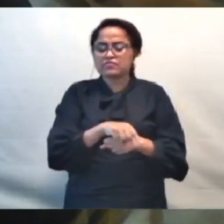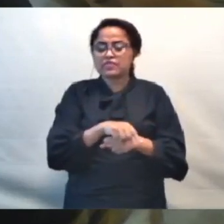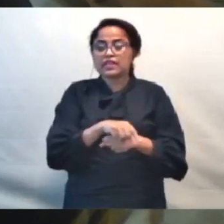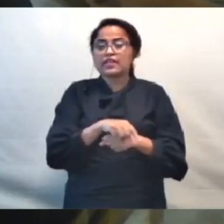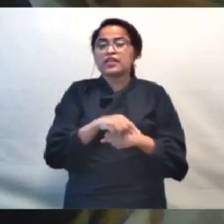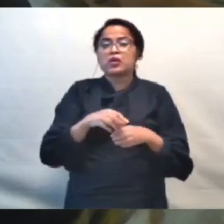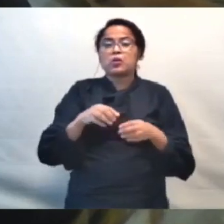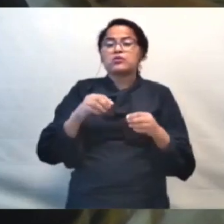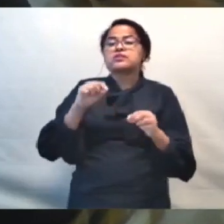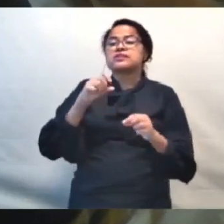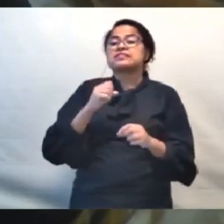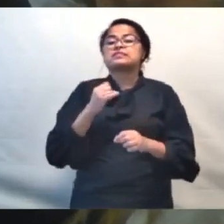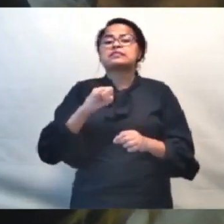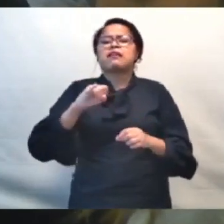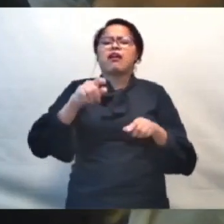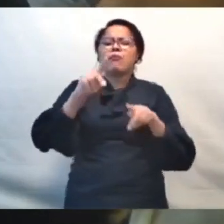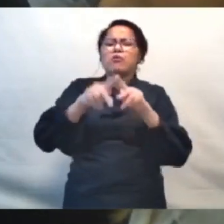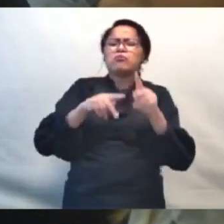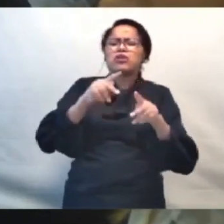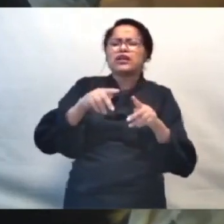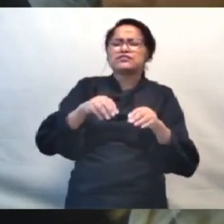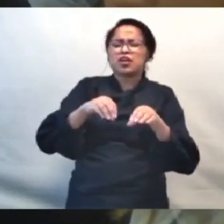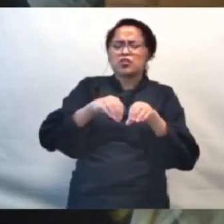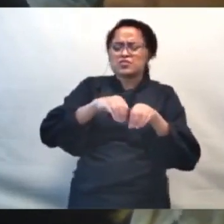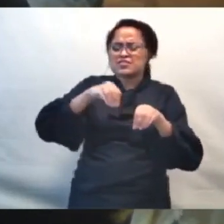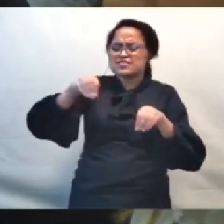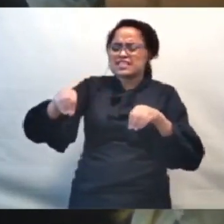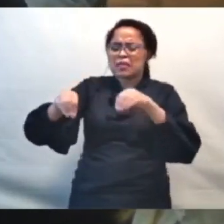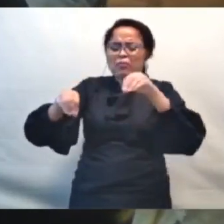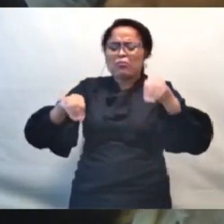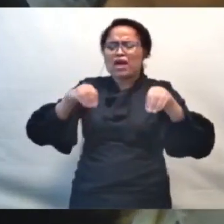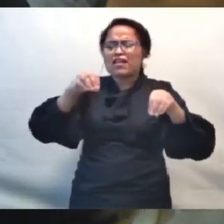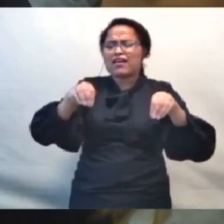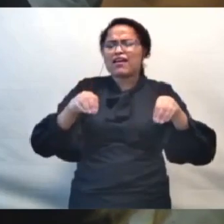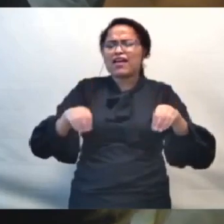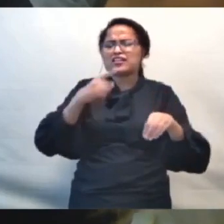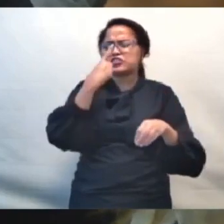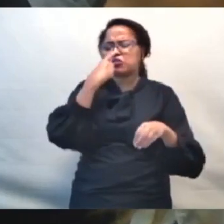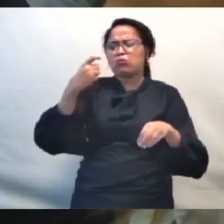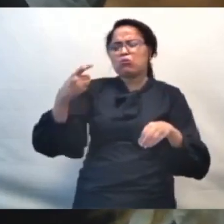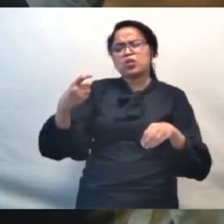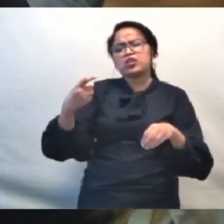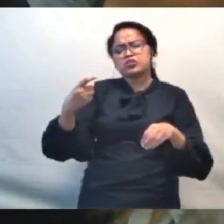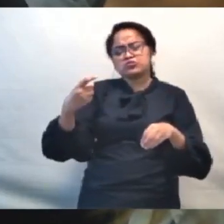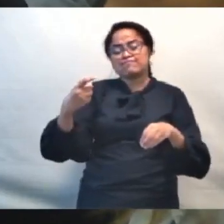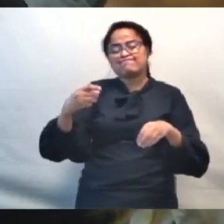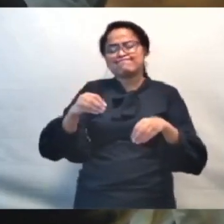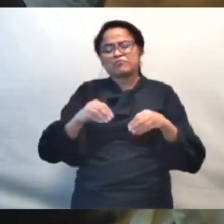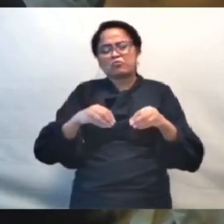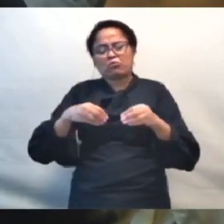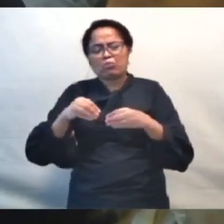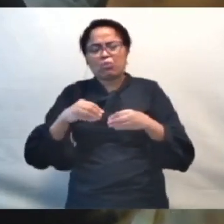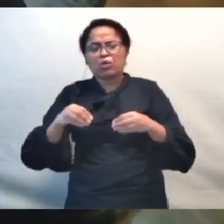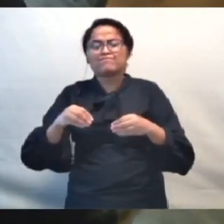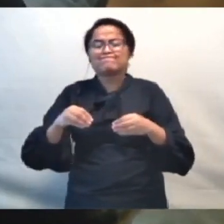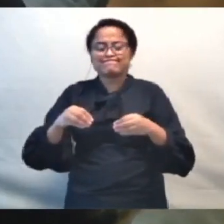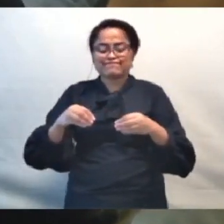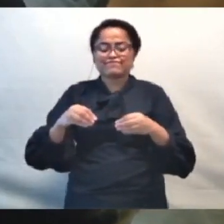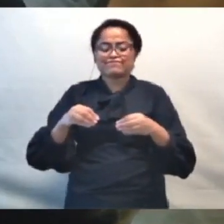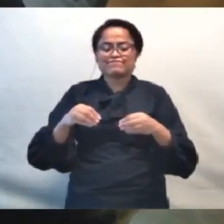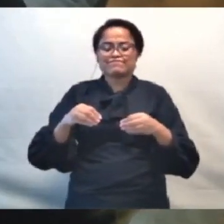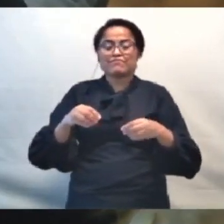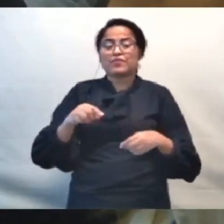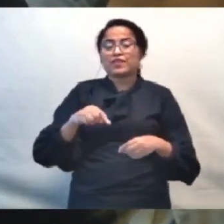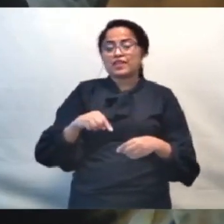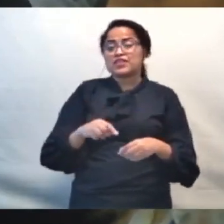população aguarde um mutirão para fazer o devido dever de casa de manter, né, seu